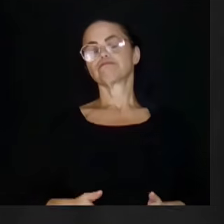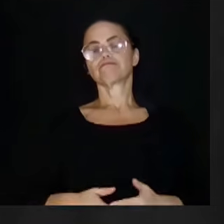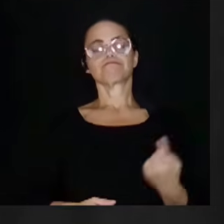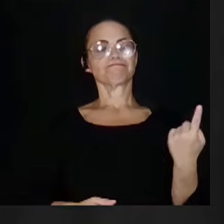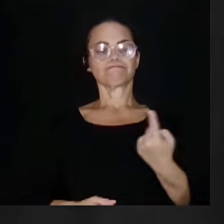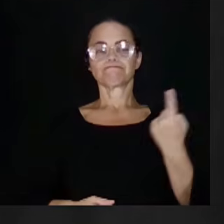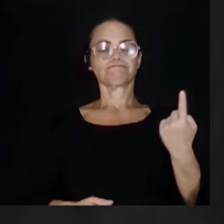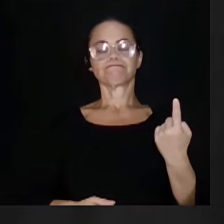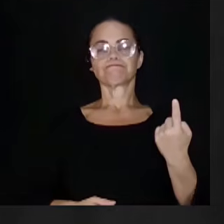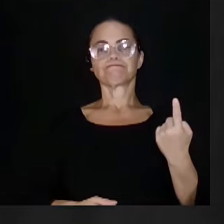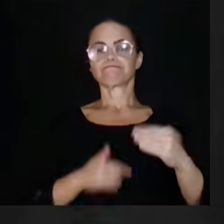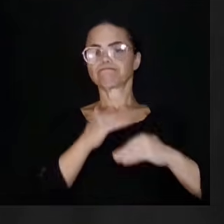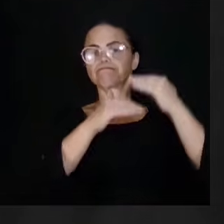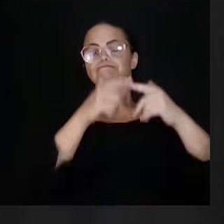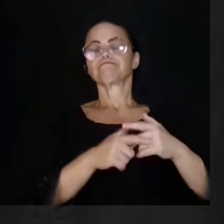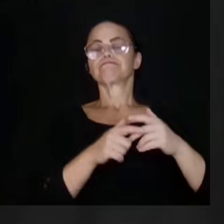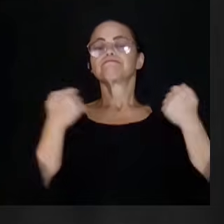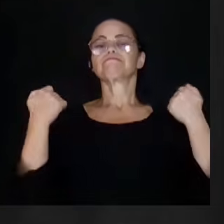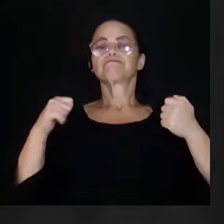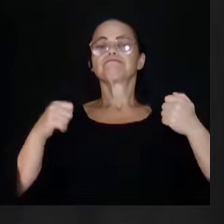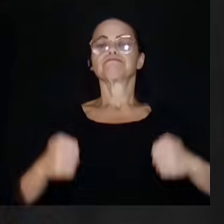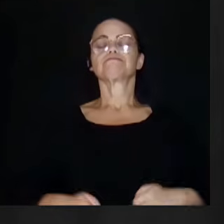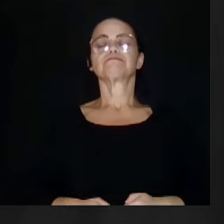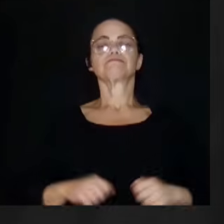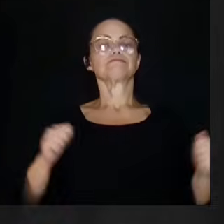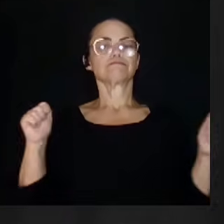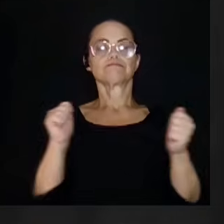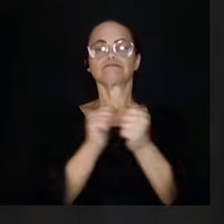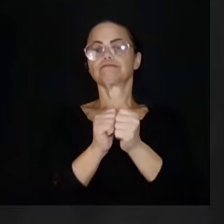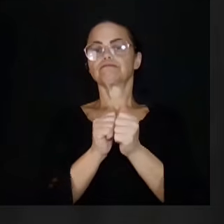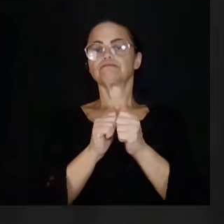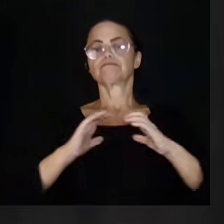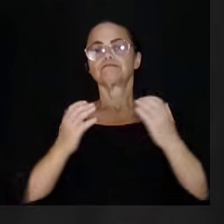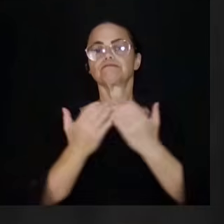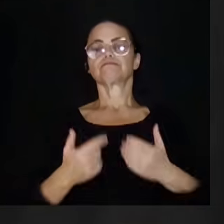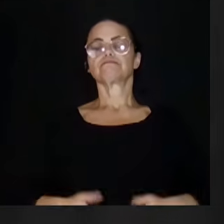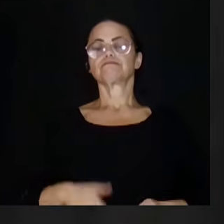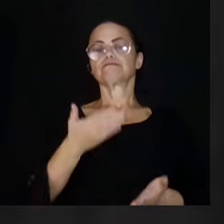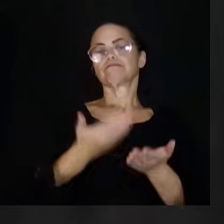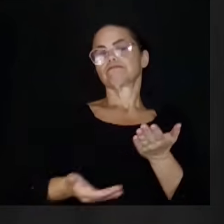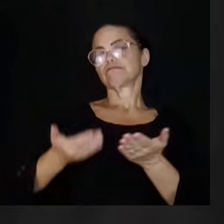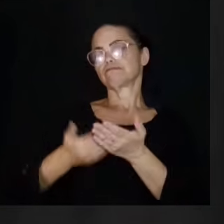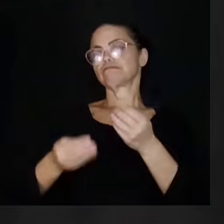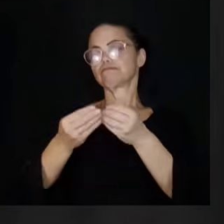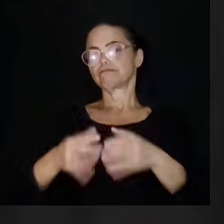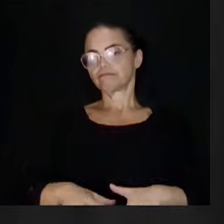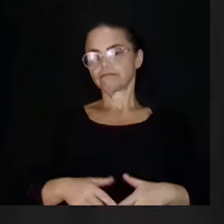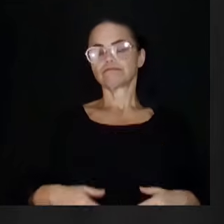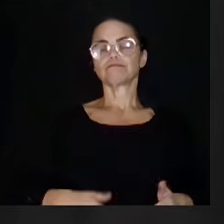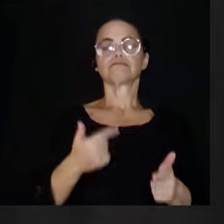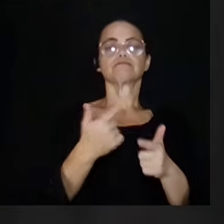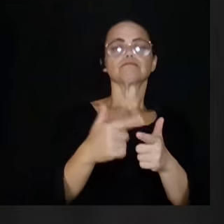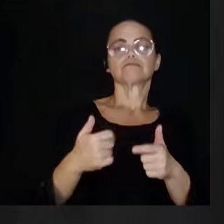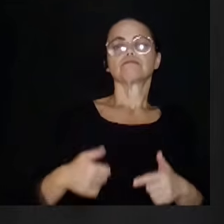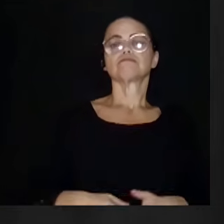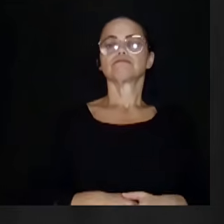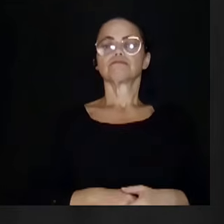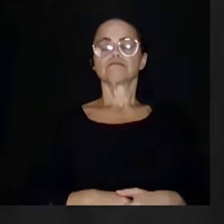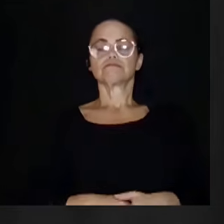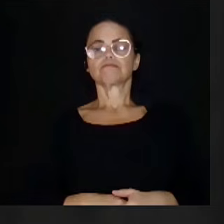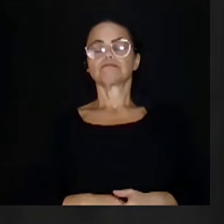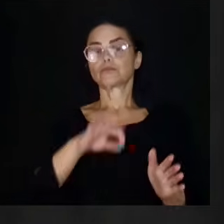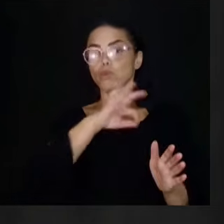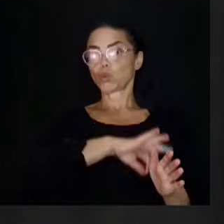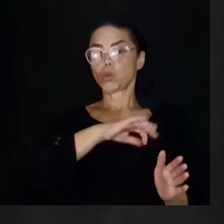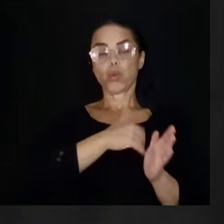ser coletiva, né? E as nossas perdas naquele momento, ela foi porque foi havendo um